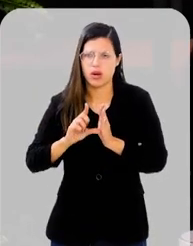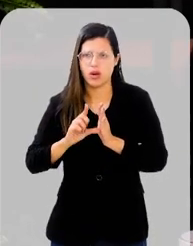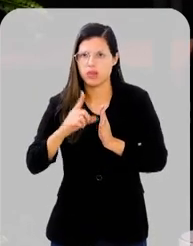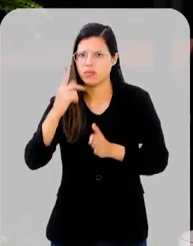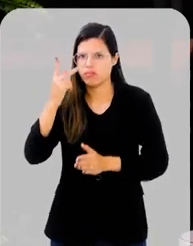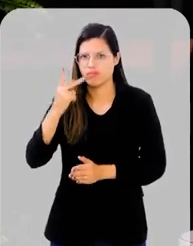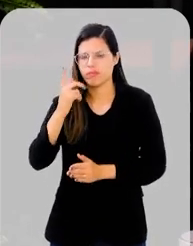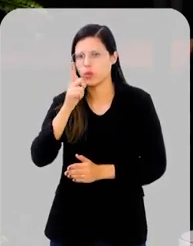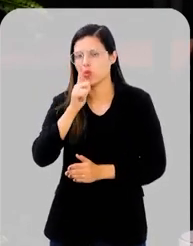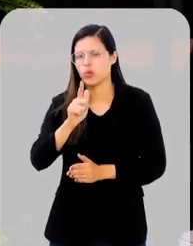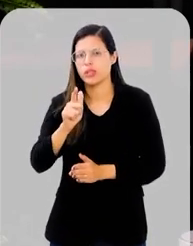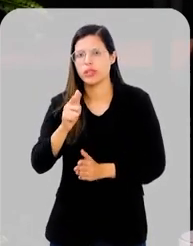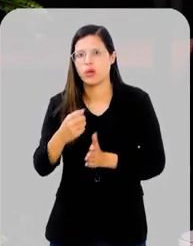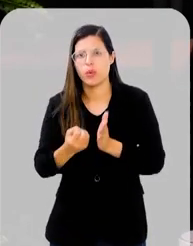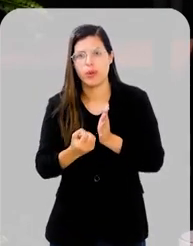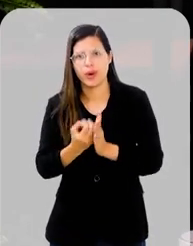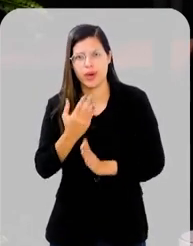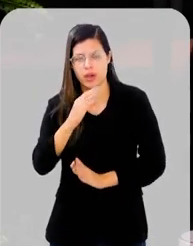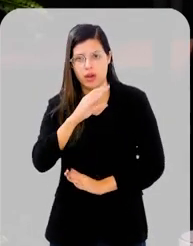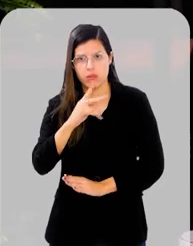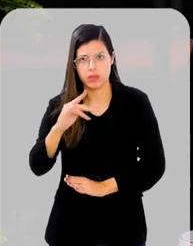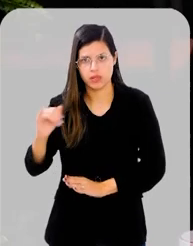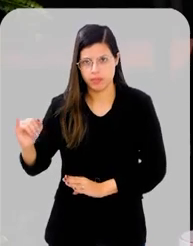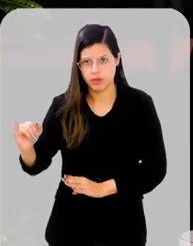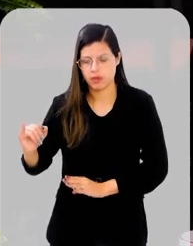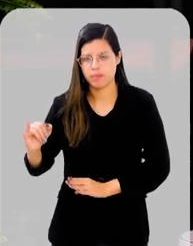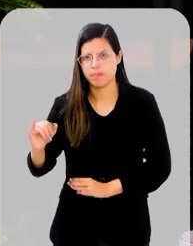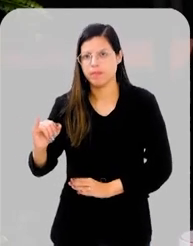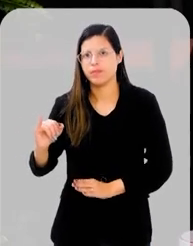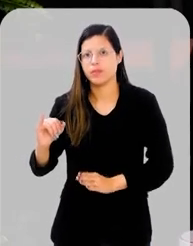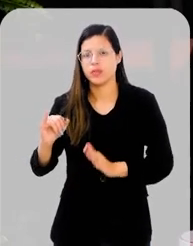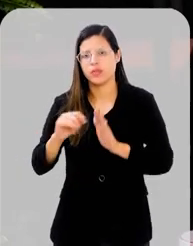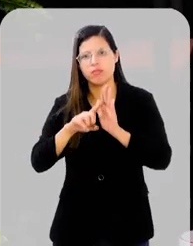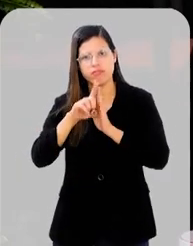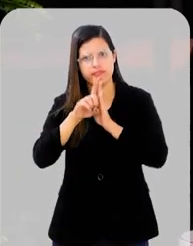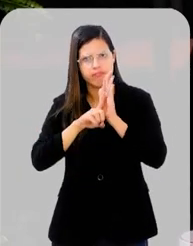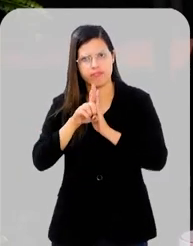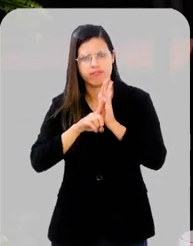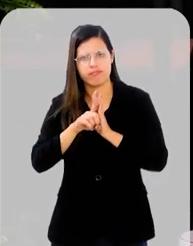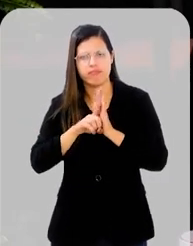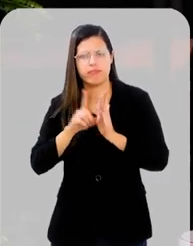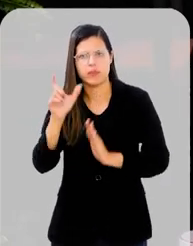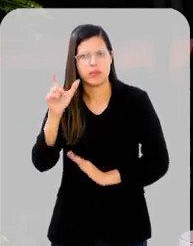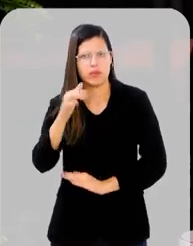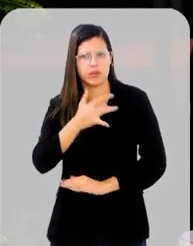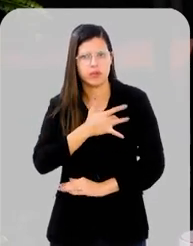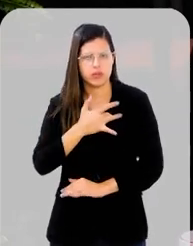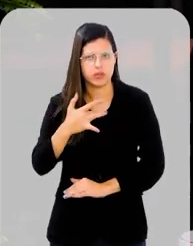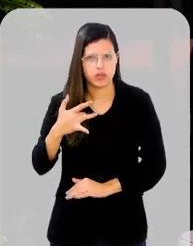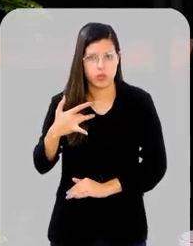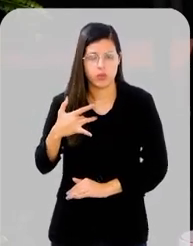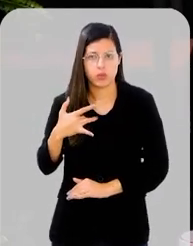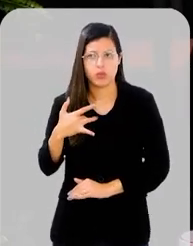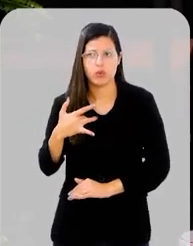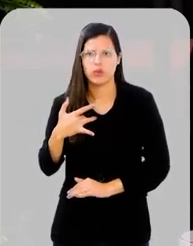parlamentar conseguiu instaurar uma CPI e para investigar planos de saúde em qualquer mérito nem na